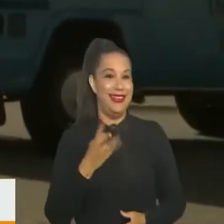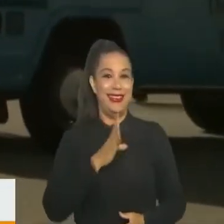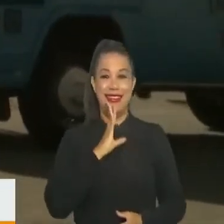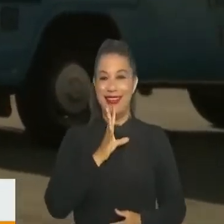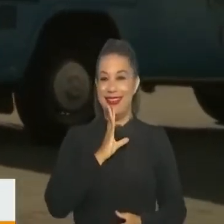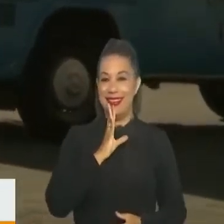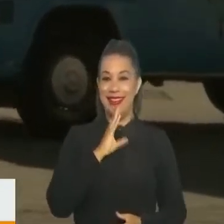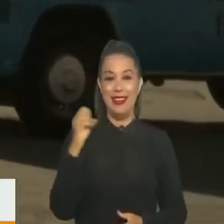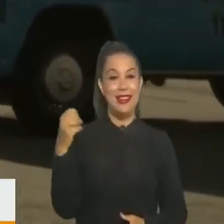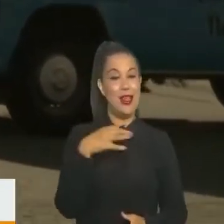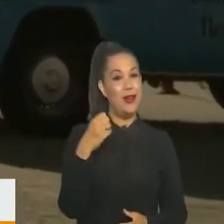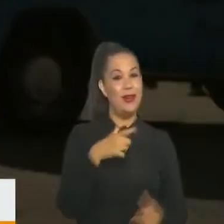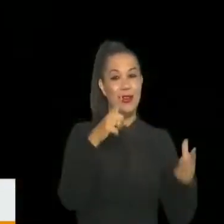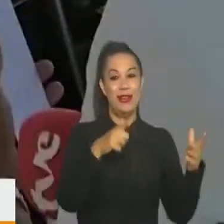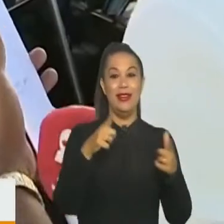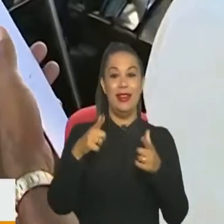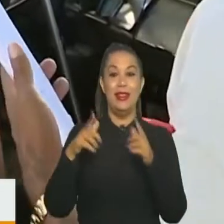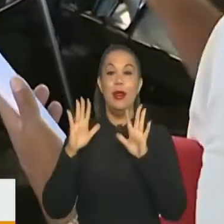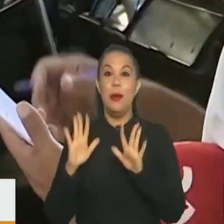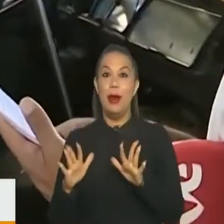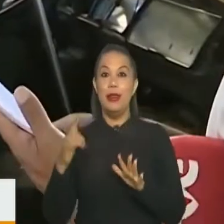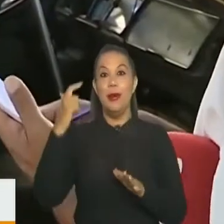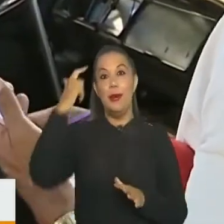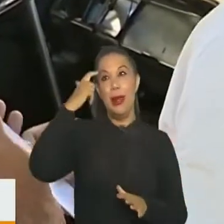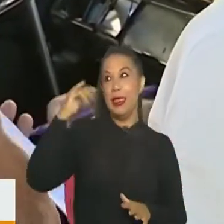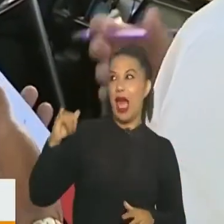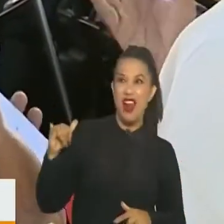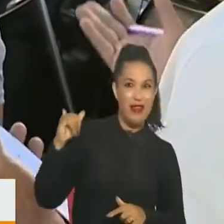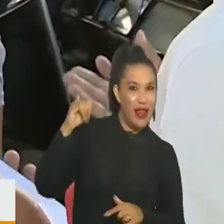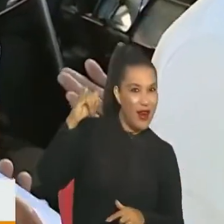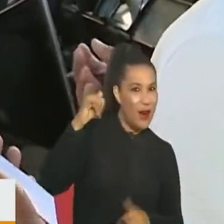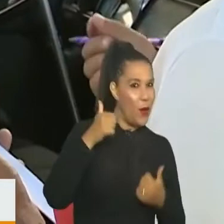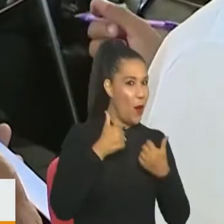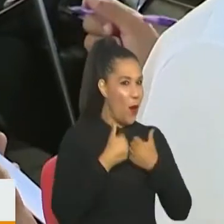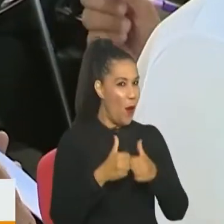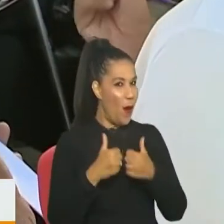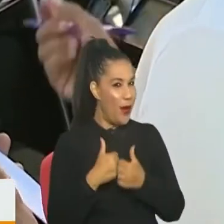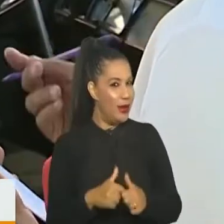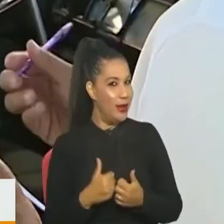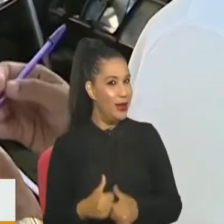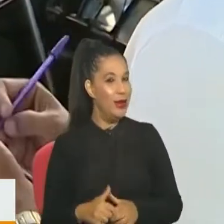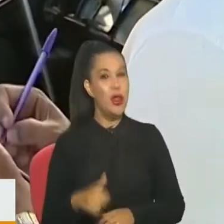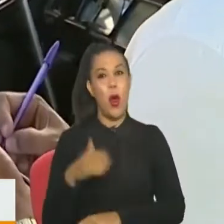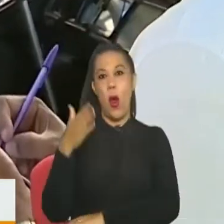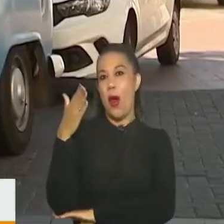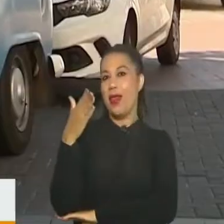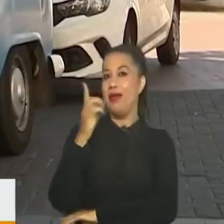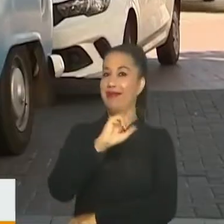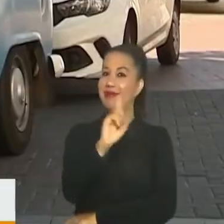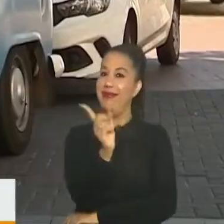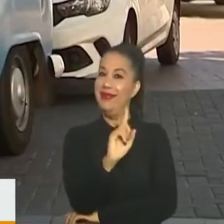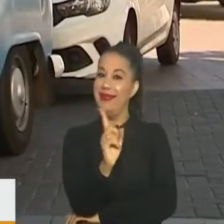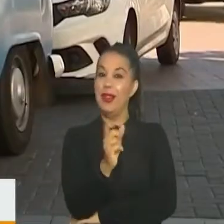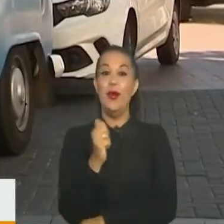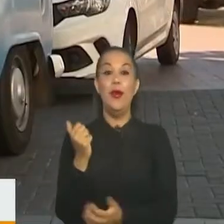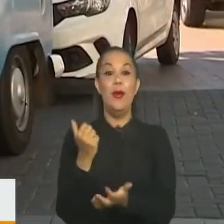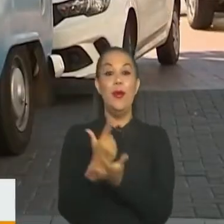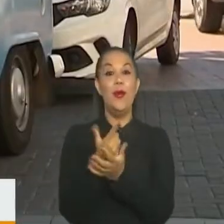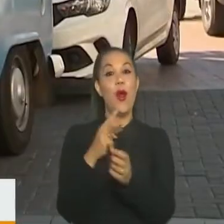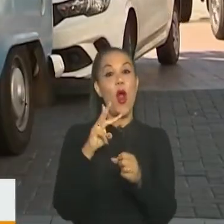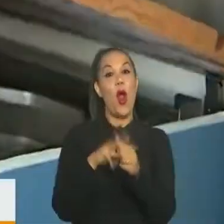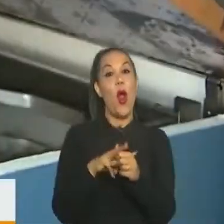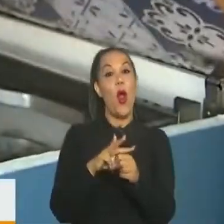conhecendo novos lugares. Mas nada de pegar avião, ônibus ou ficar hospedado em hotel. Eles compraram